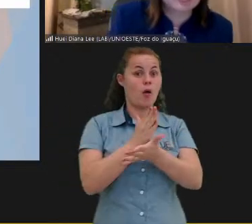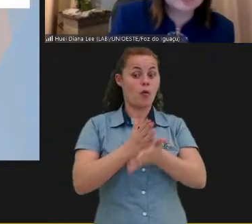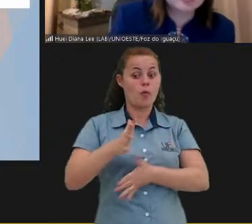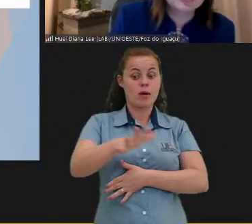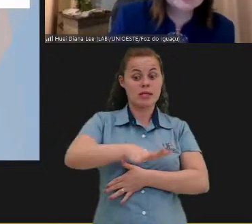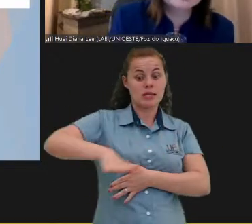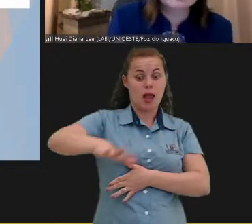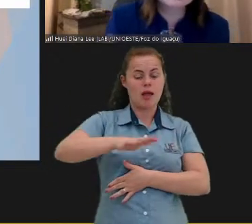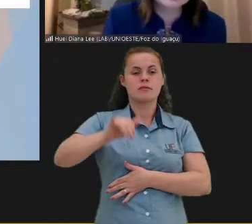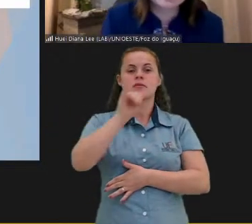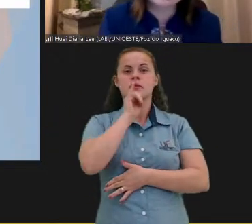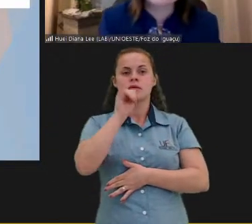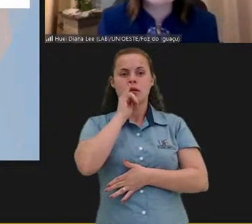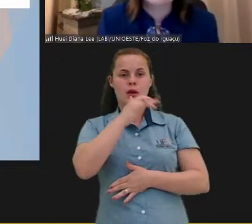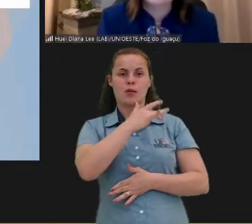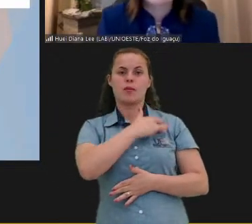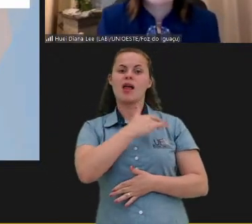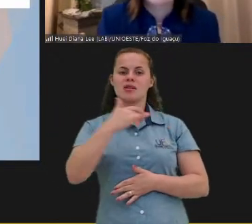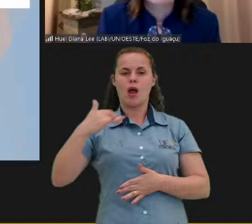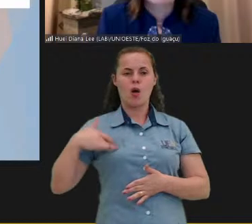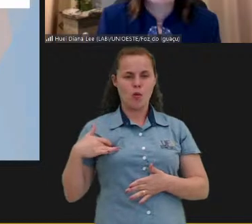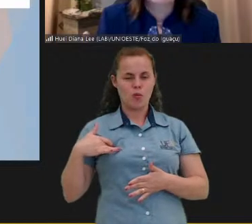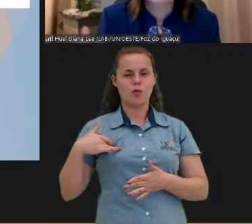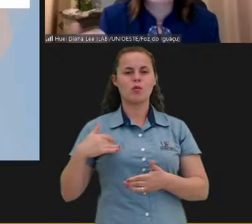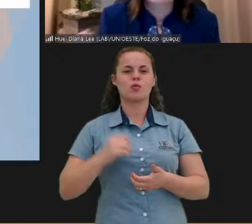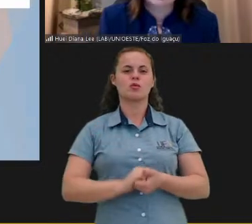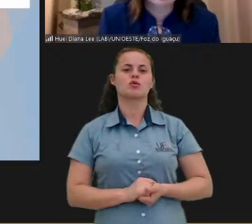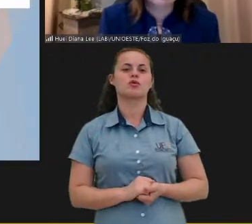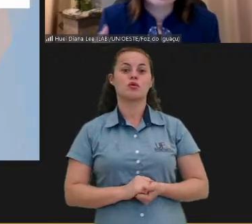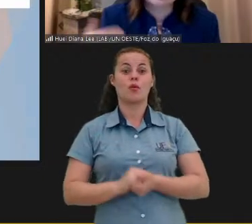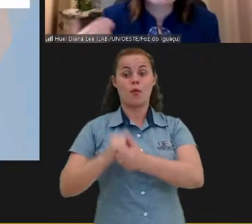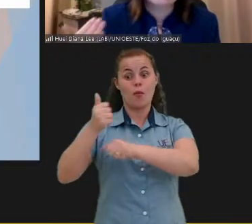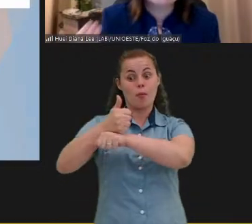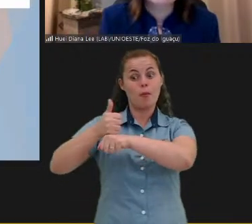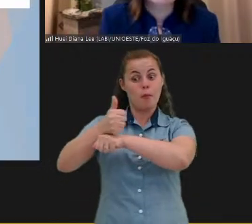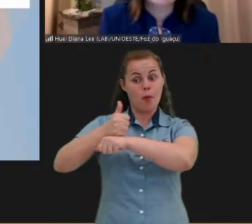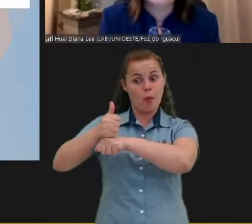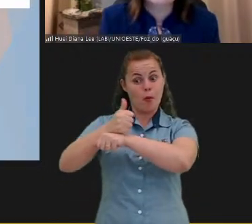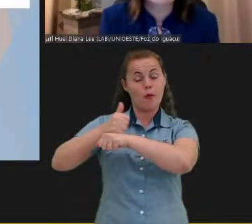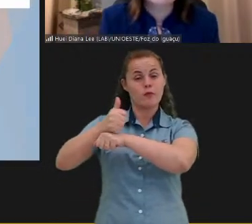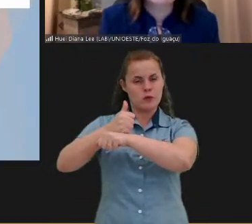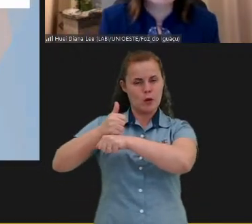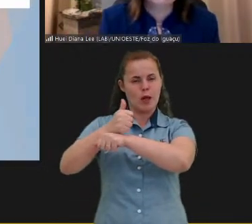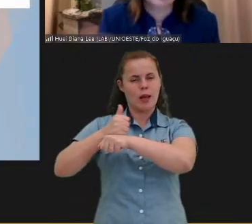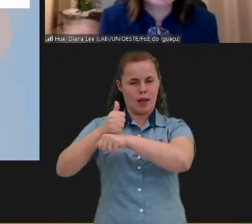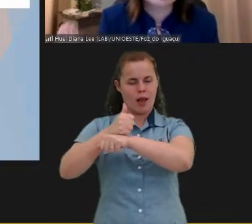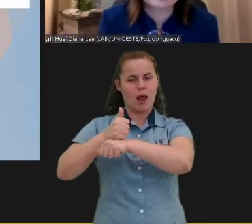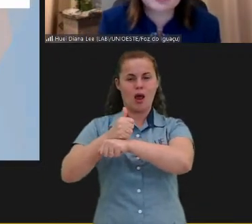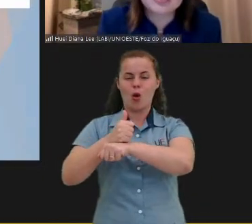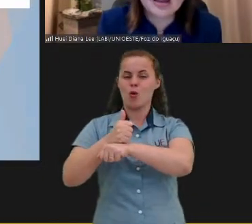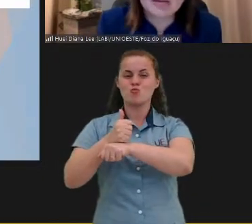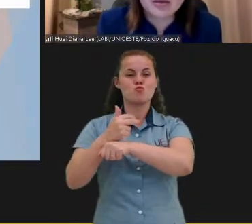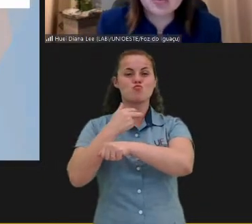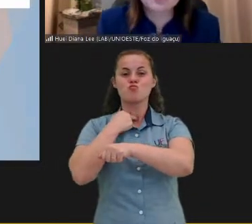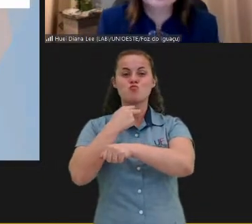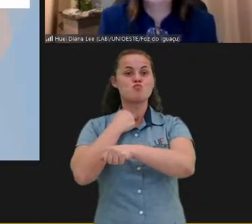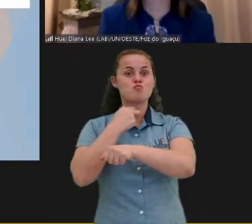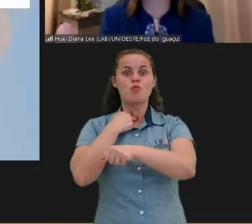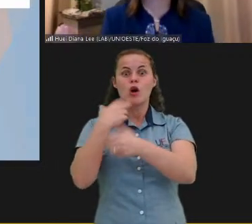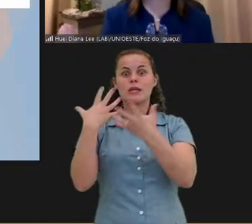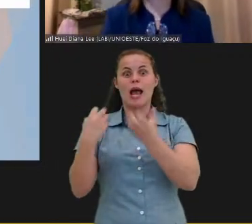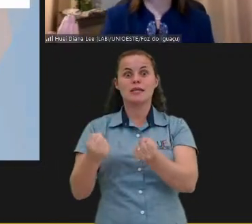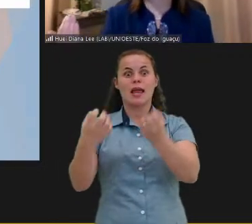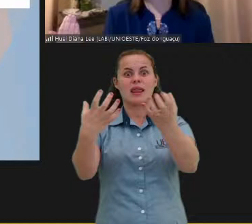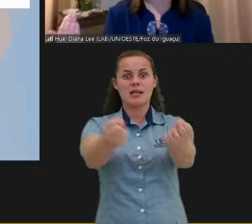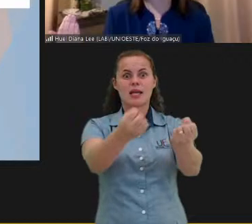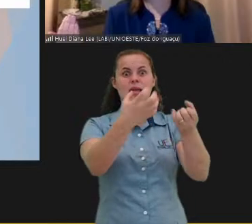por exemplo, a saúde, que são críticas. O profissional, quem estiver lidando com aquele sistema, não pode aceitar cegamente o que o sistema